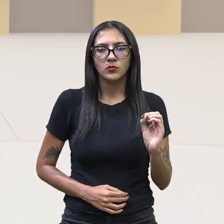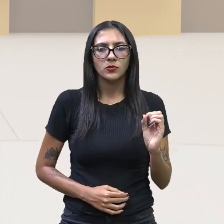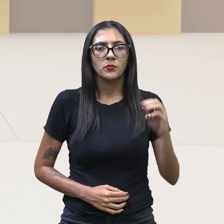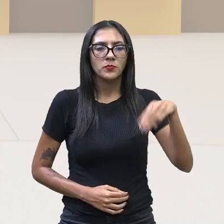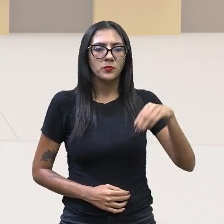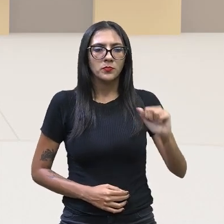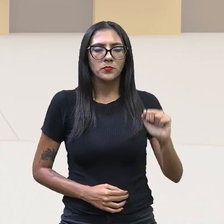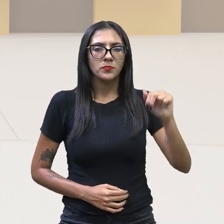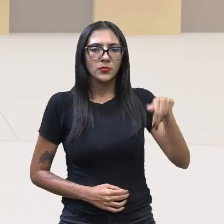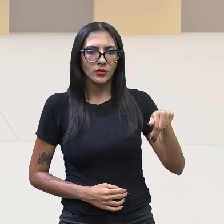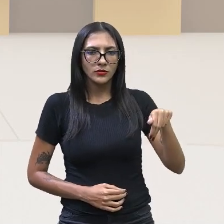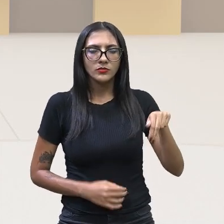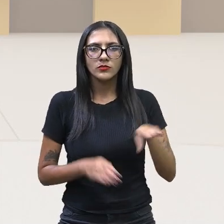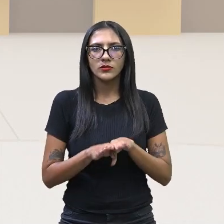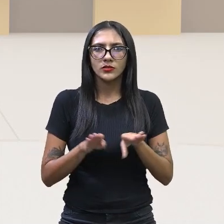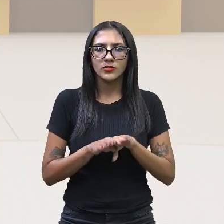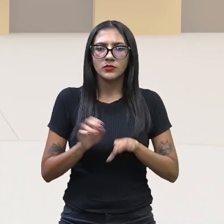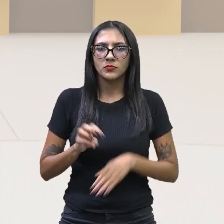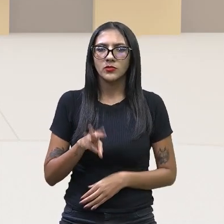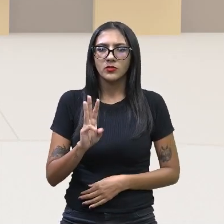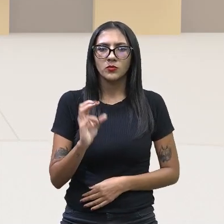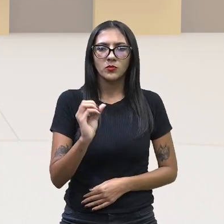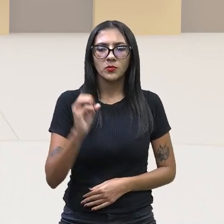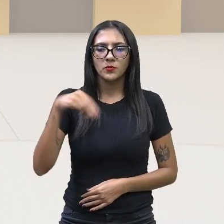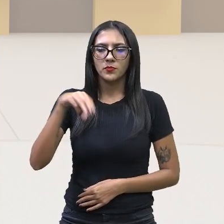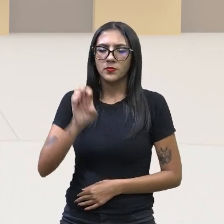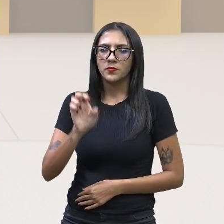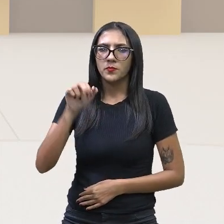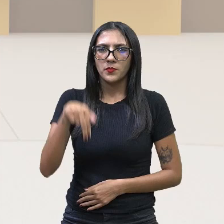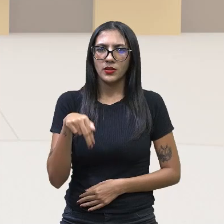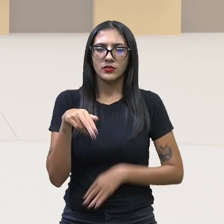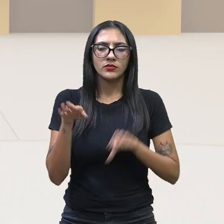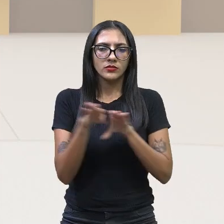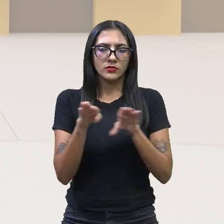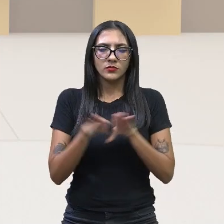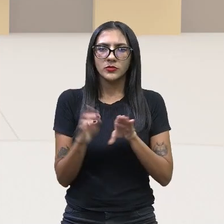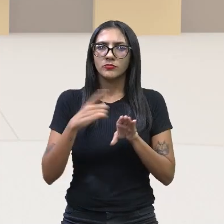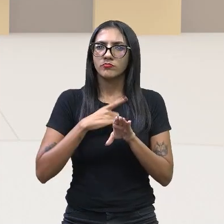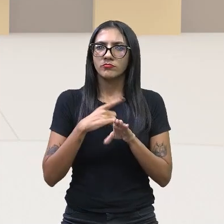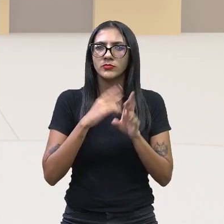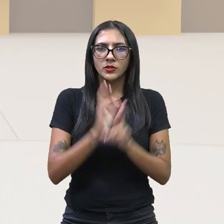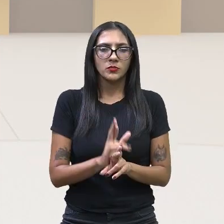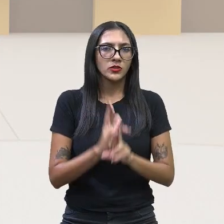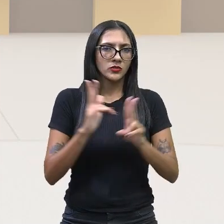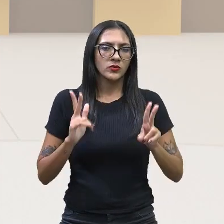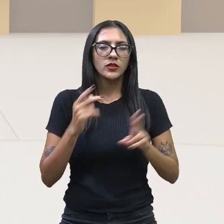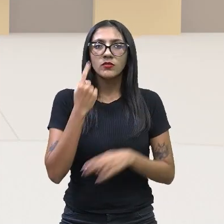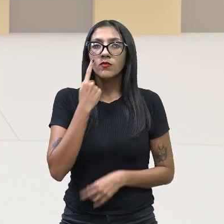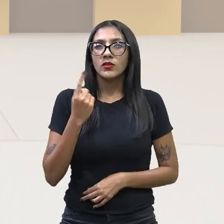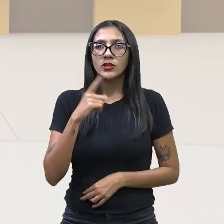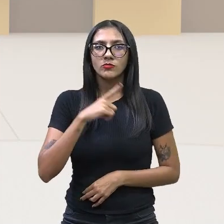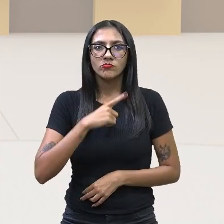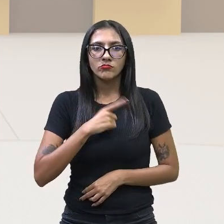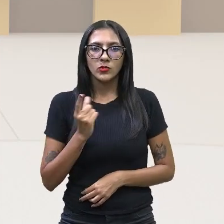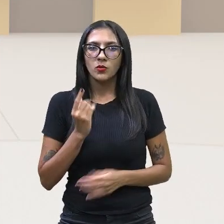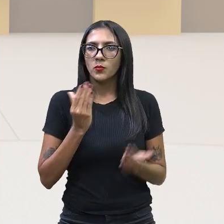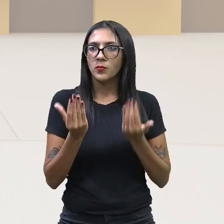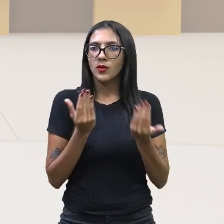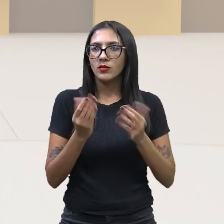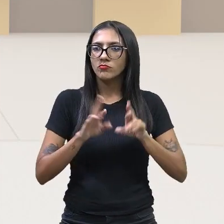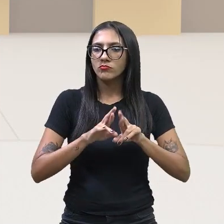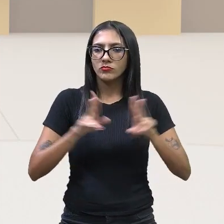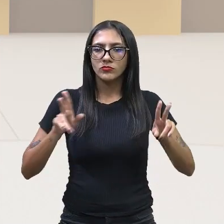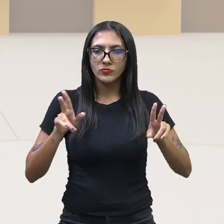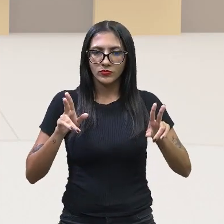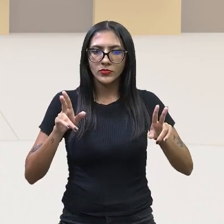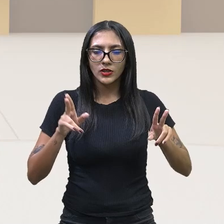do homem, man e man. Woman, woman, woman, woman. Repare que eu pronuncio woman.